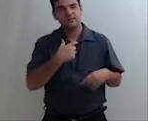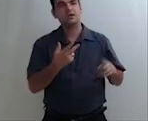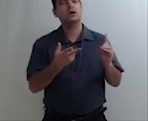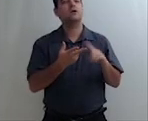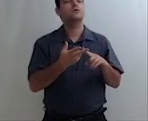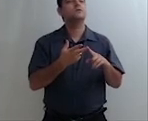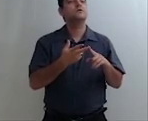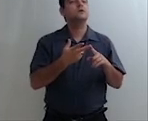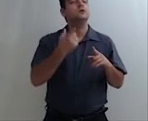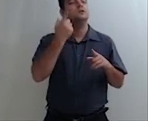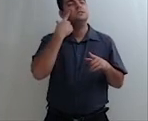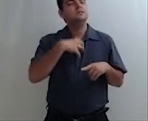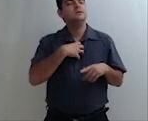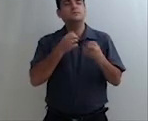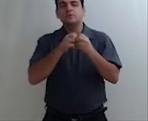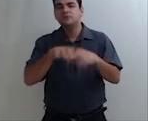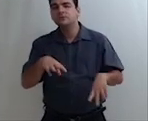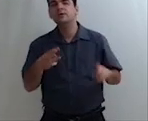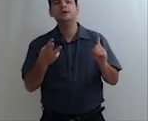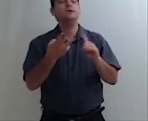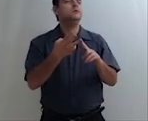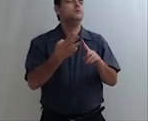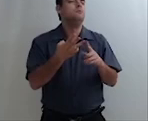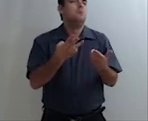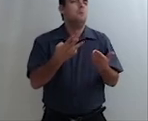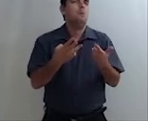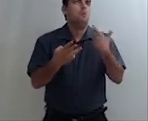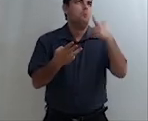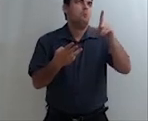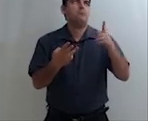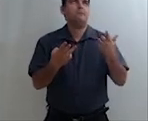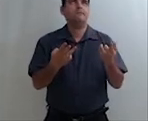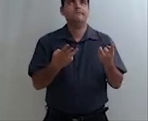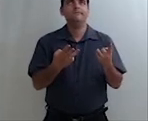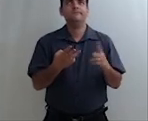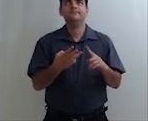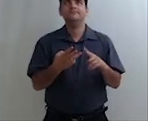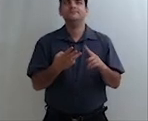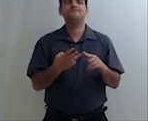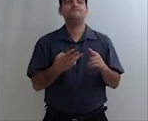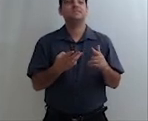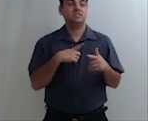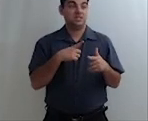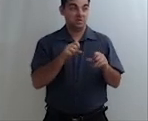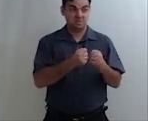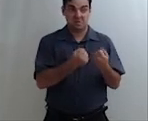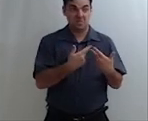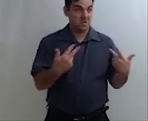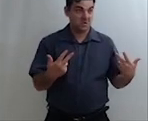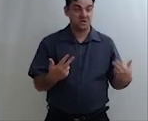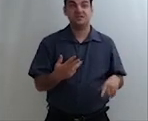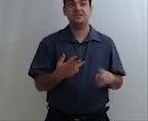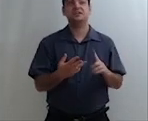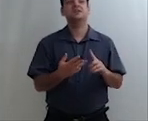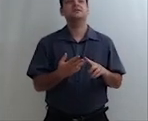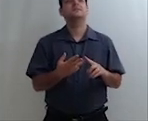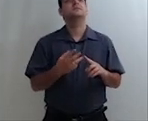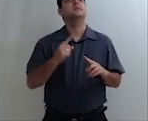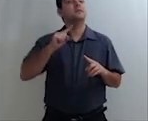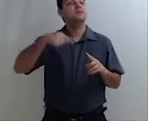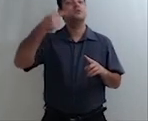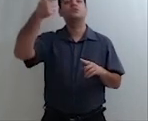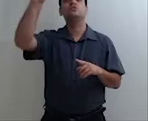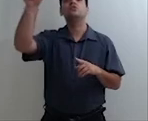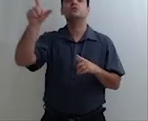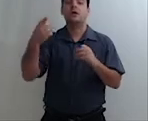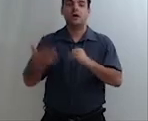de prejuízo de verificação eh do defeito para normalmente convalidar provas que não sigam